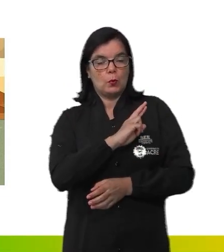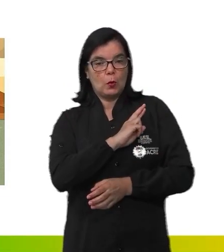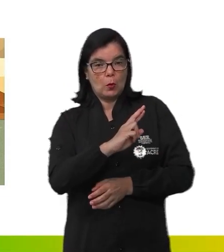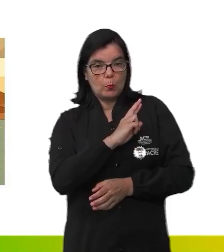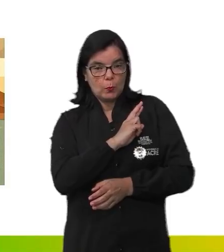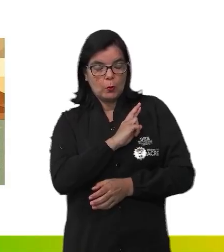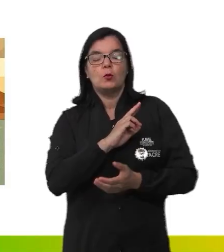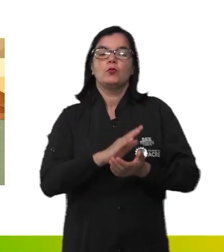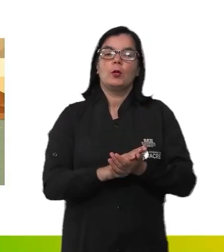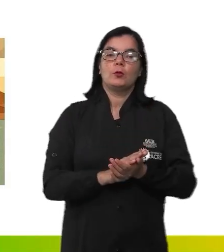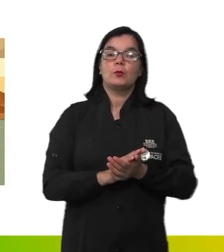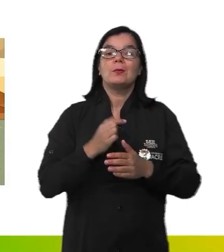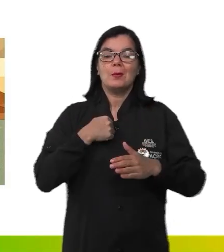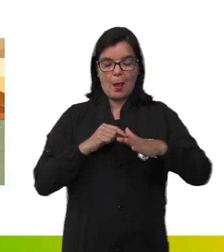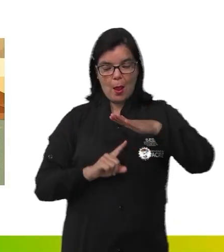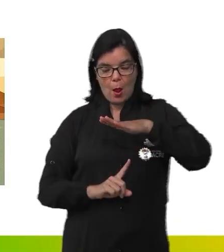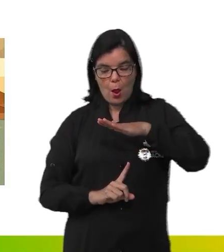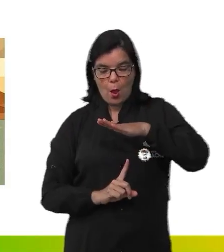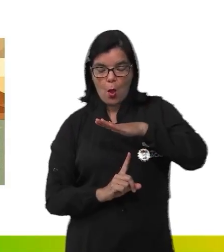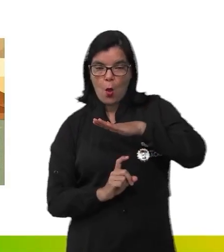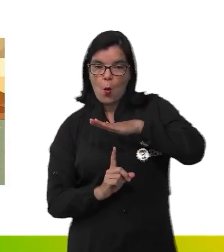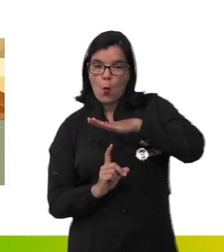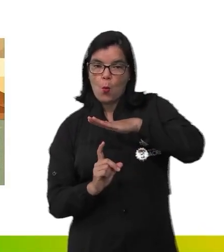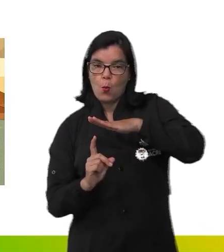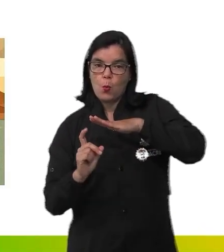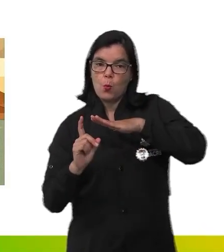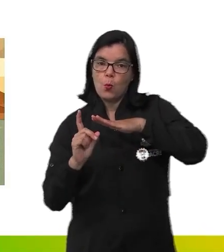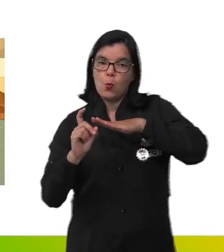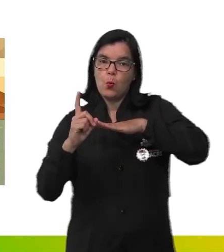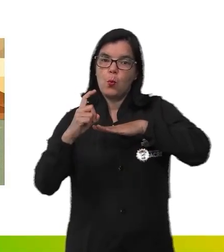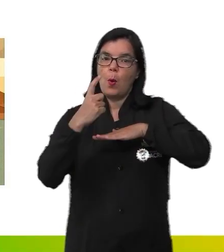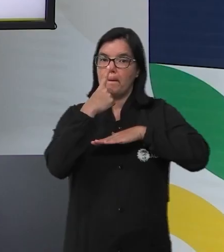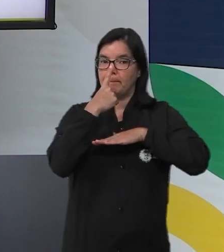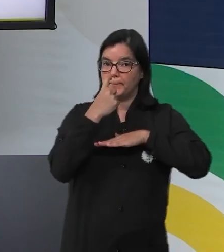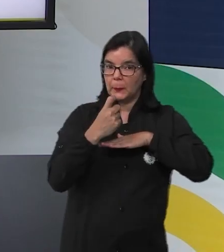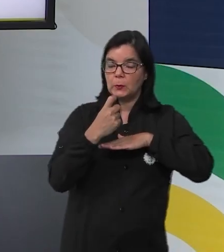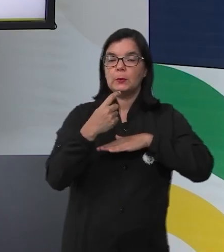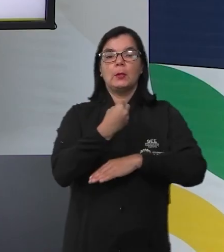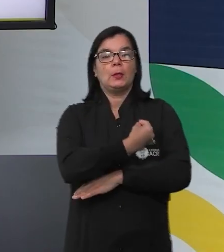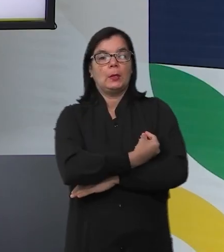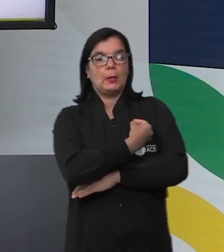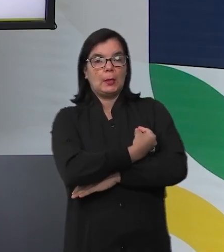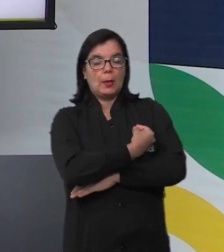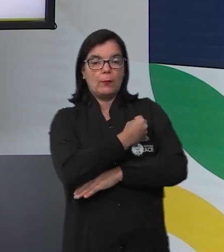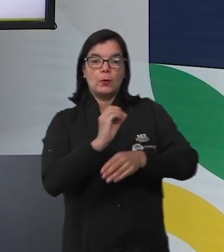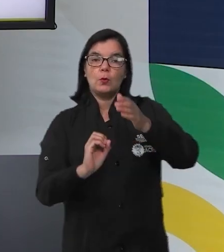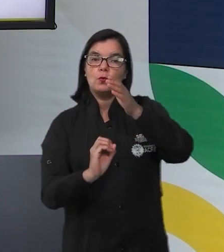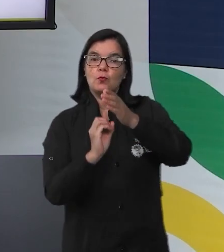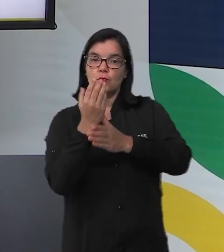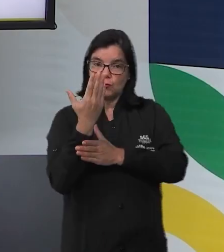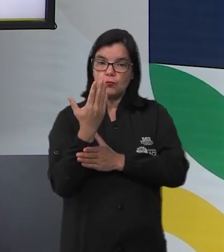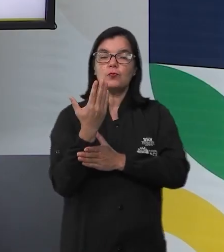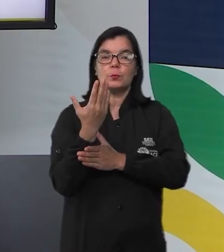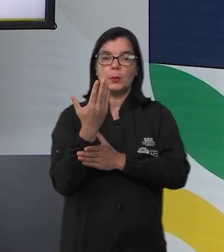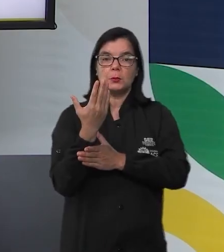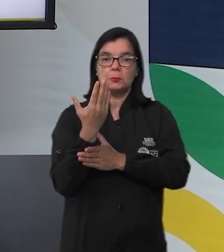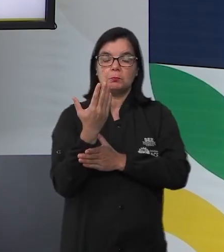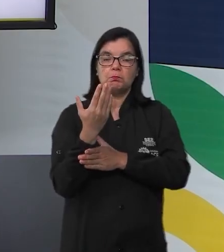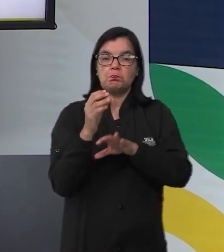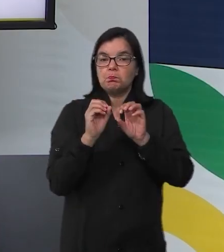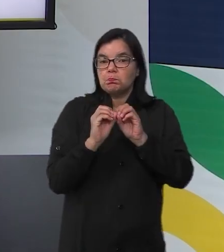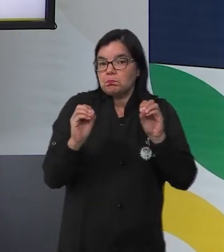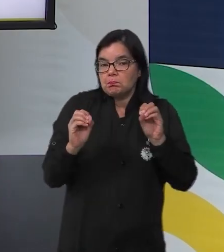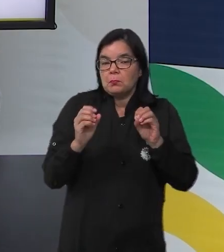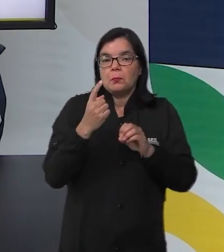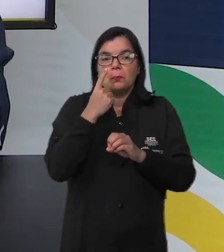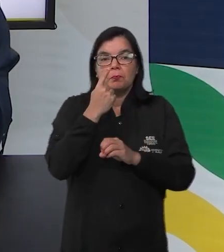da abiogênese. O que a abiogênese me fala, pessoal? Que a vida surge de um ser inanimado.